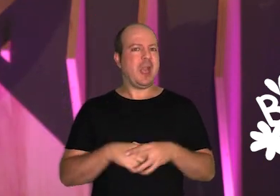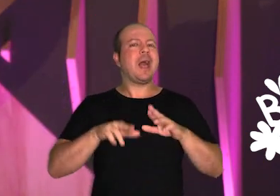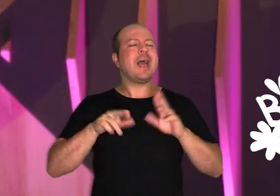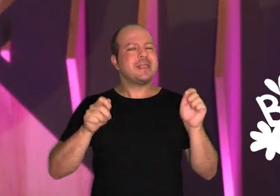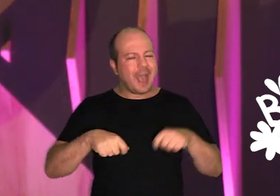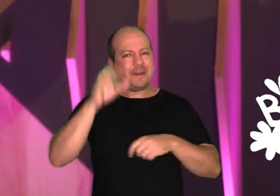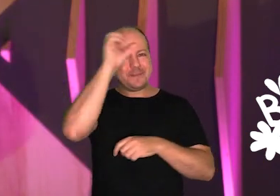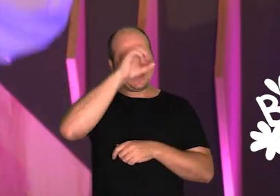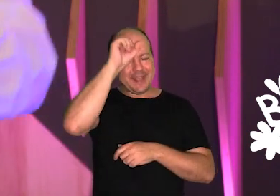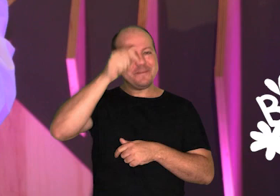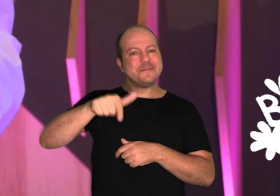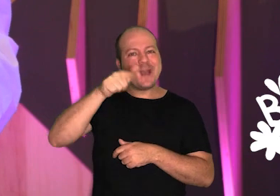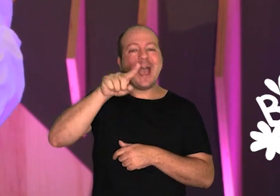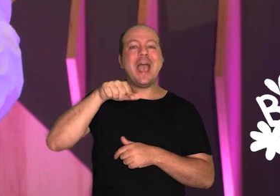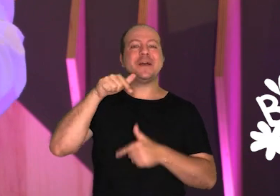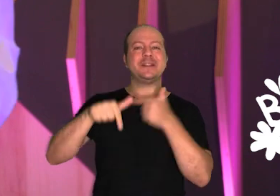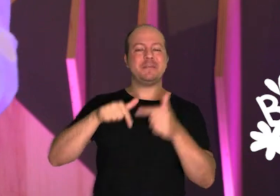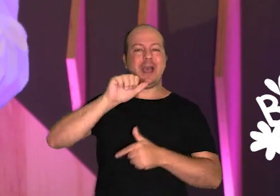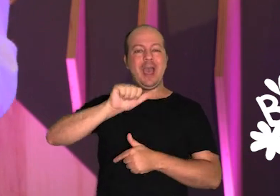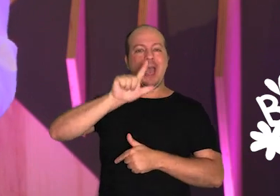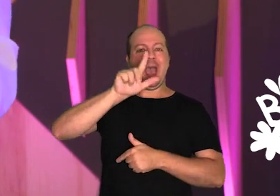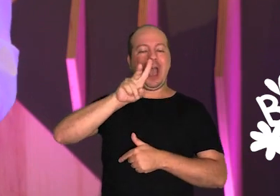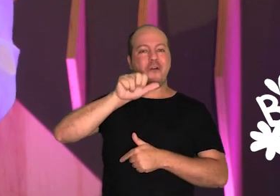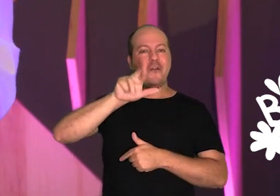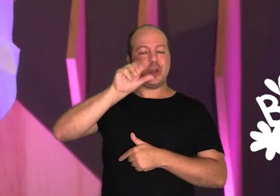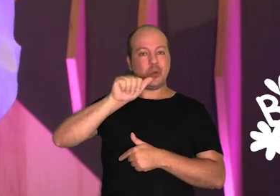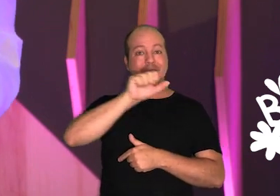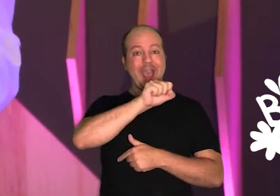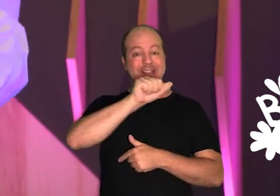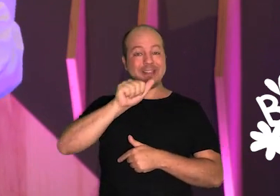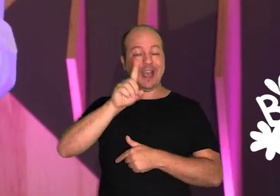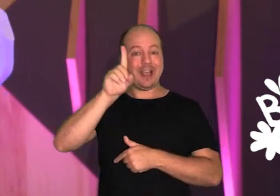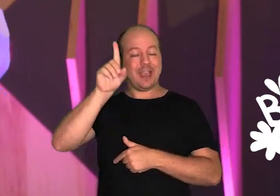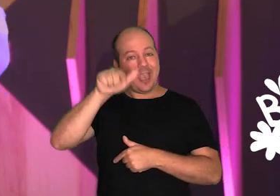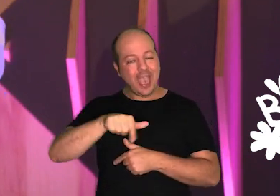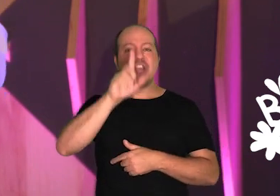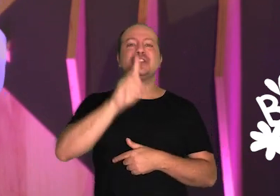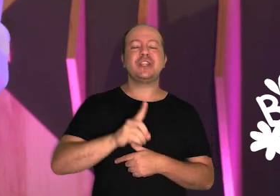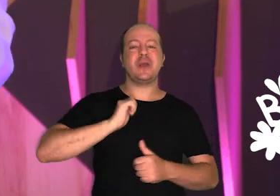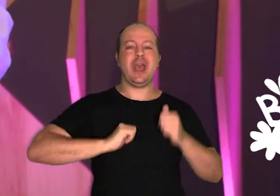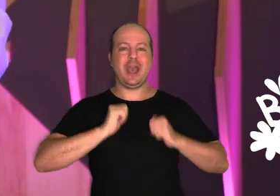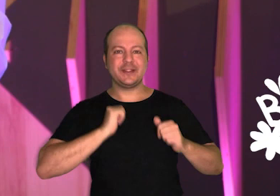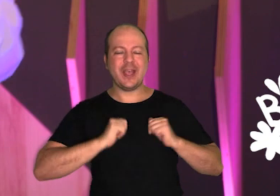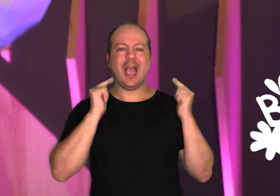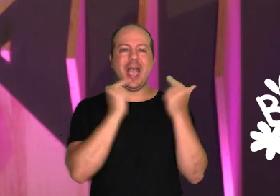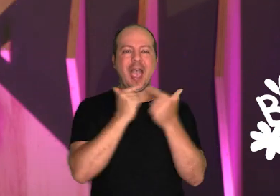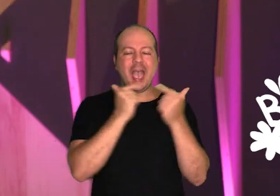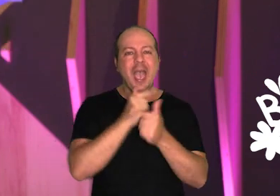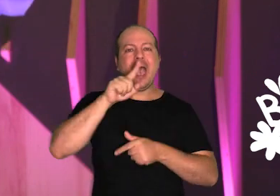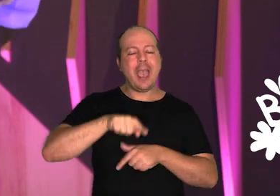aprender mais. Esse é o trabalho do Álvaro Assad, acredita? Ele é diretor, ator e um cômico